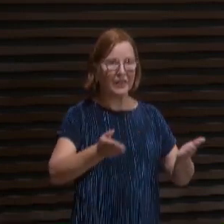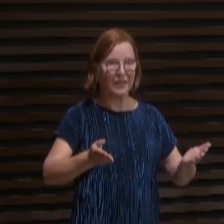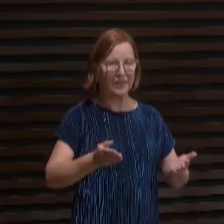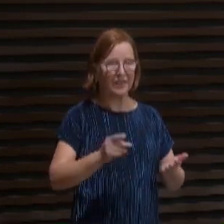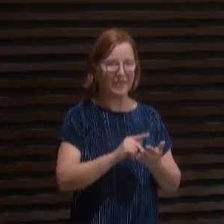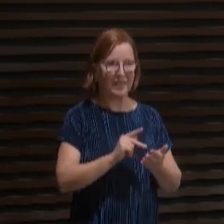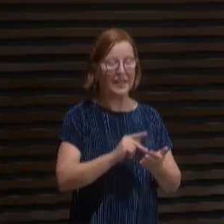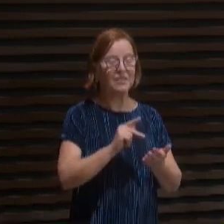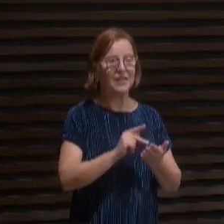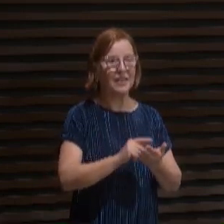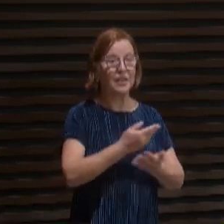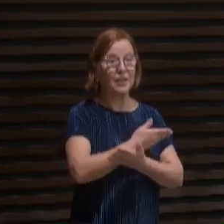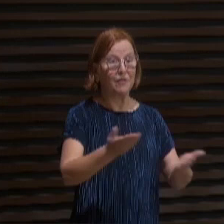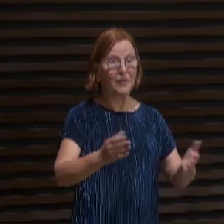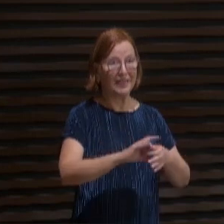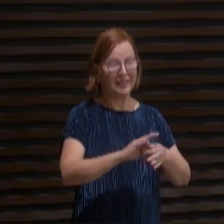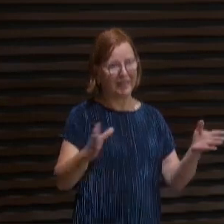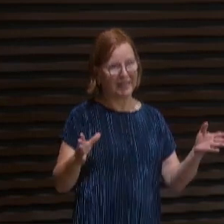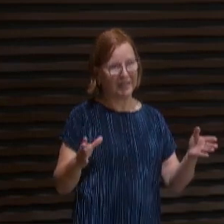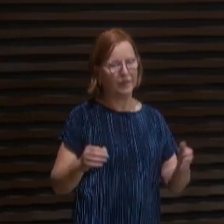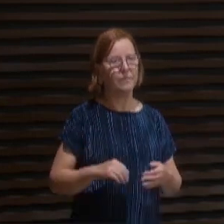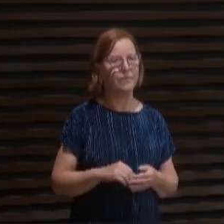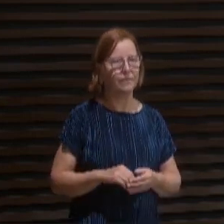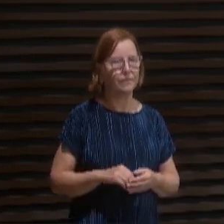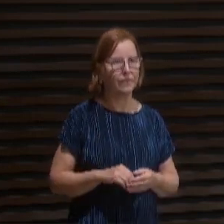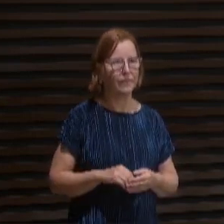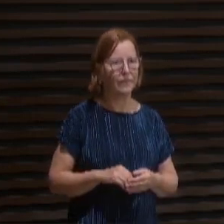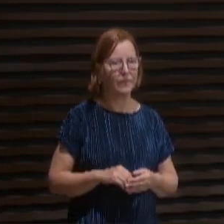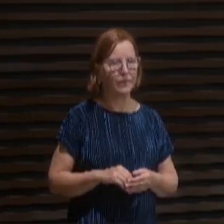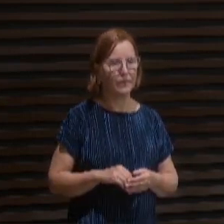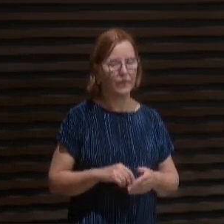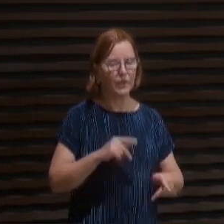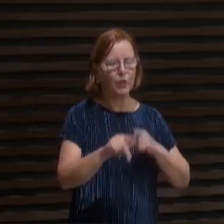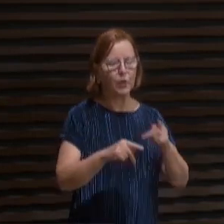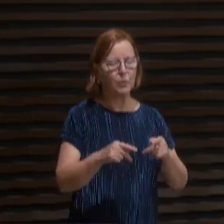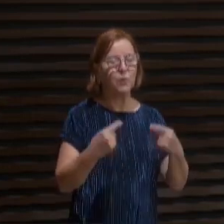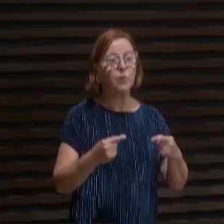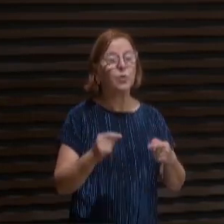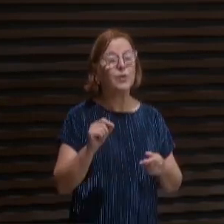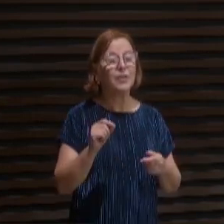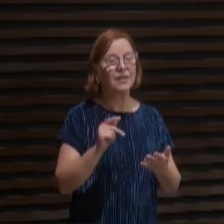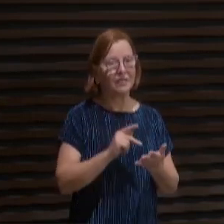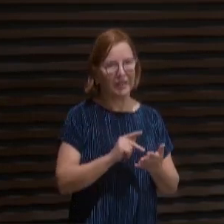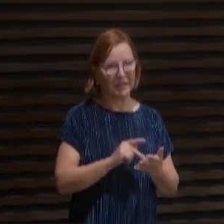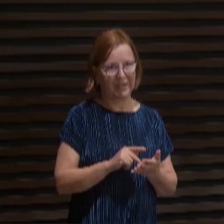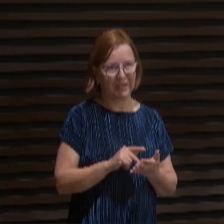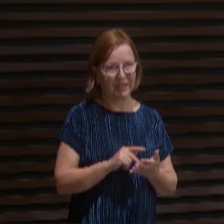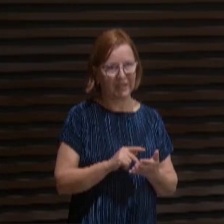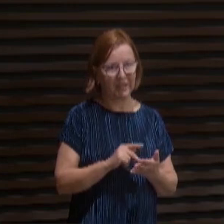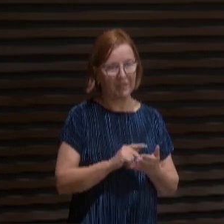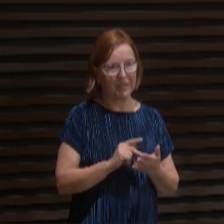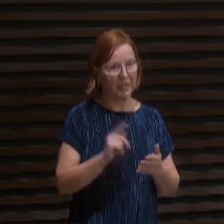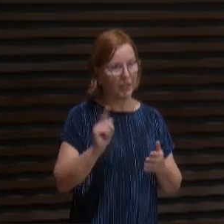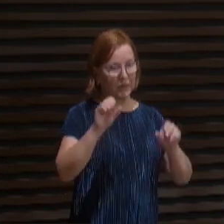verdade vos... Eles resistiam ao quê? A verdade. Quem é a verdade? A verdade não é um sistema filosófico.